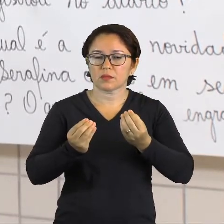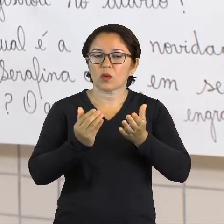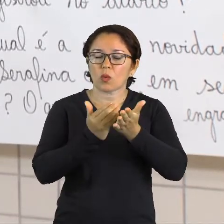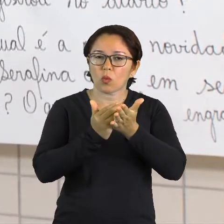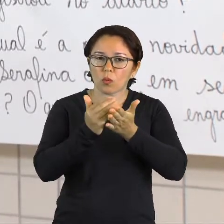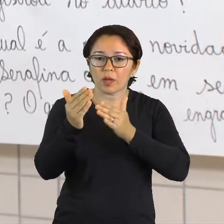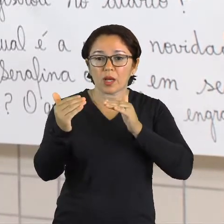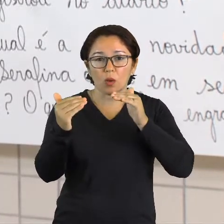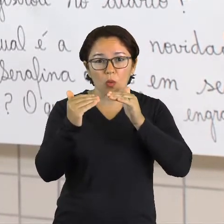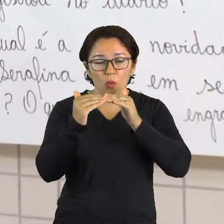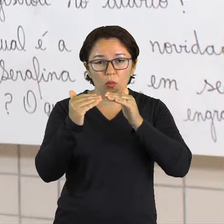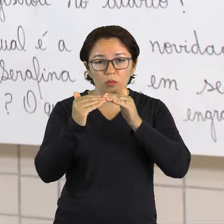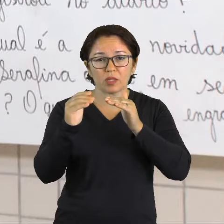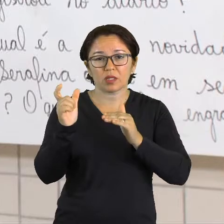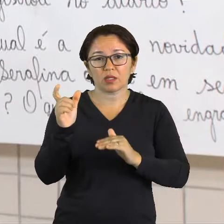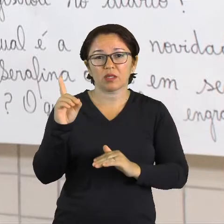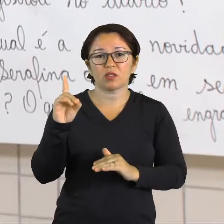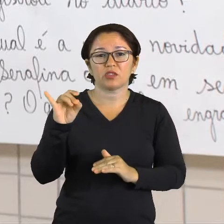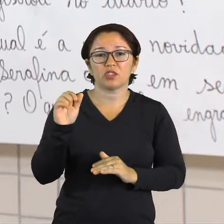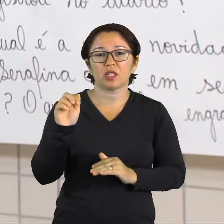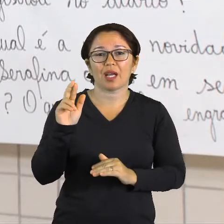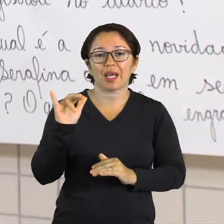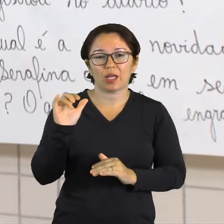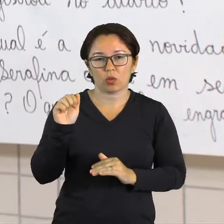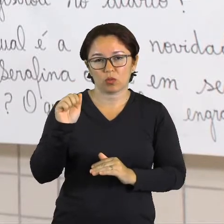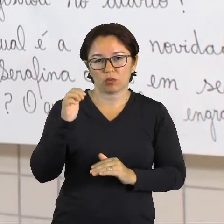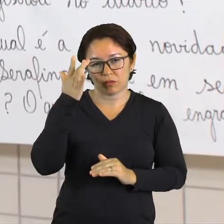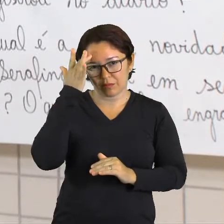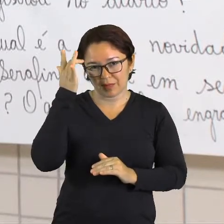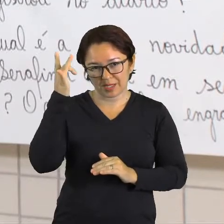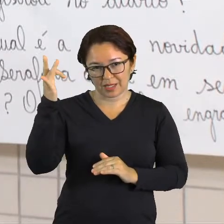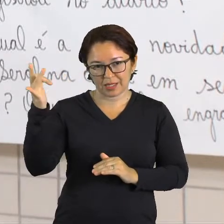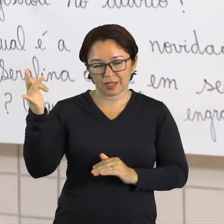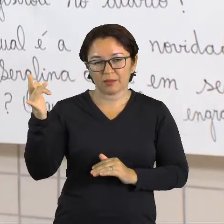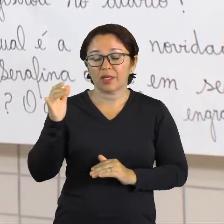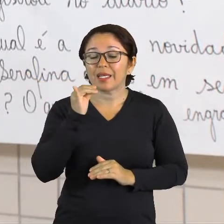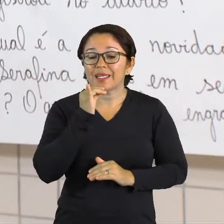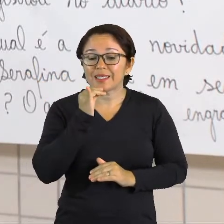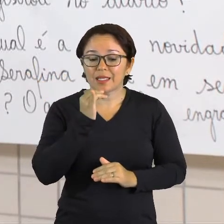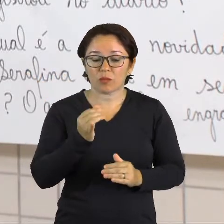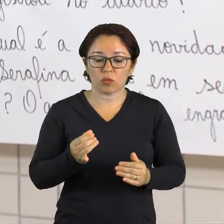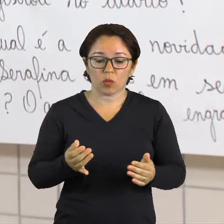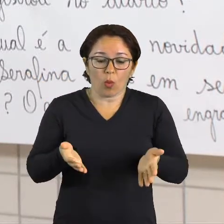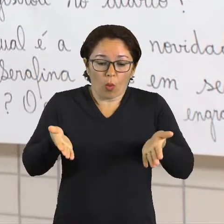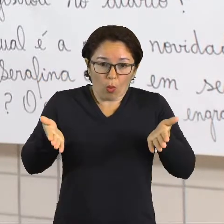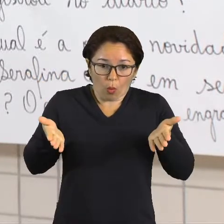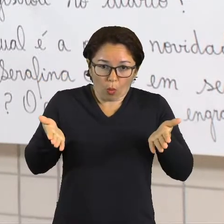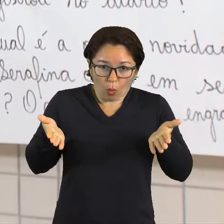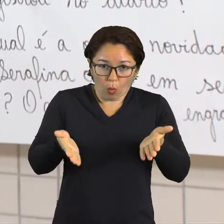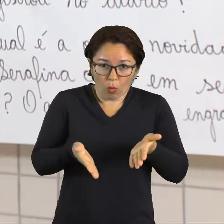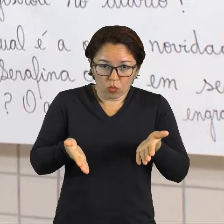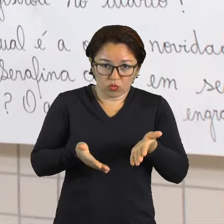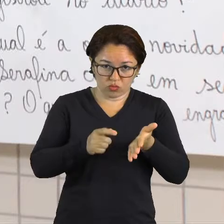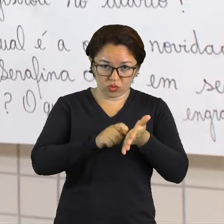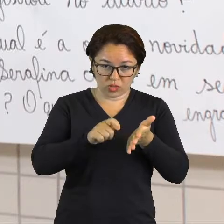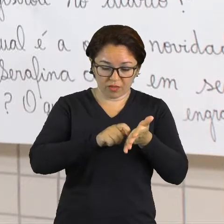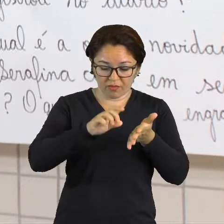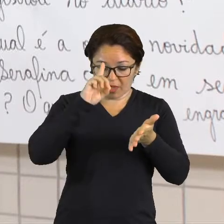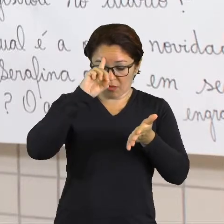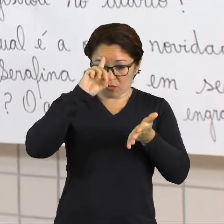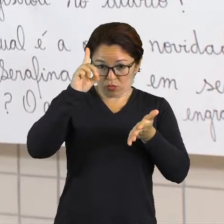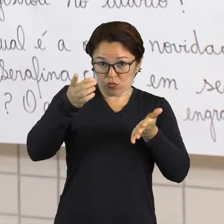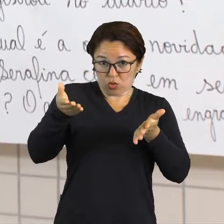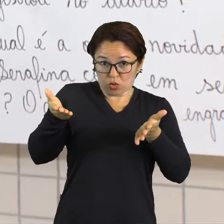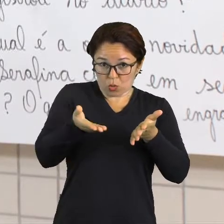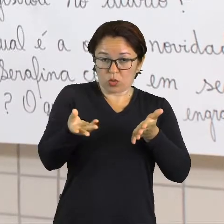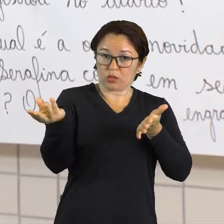é datar, né? Colocar a data. Então, ele já começa com a data, a gente já vai perceber que é um texto um pouco antigo.